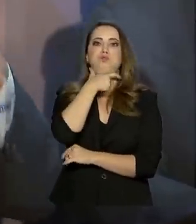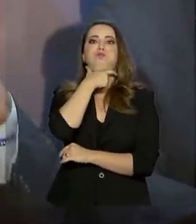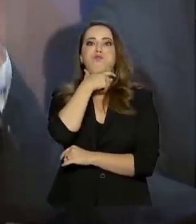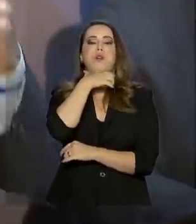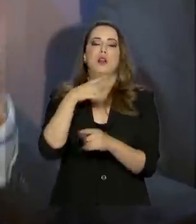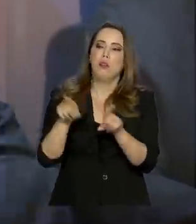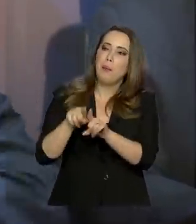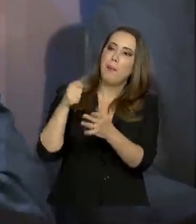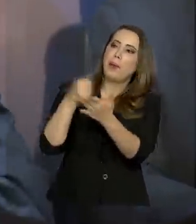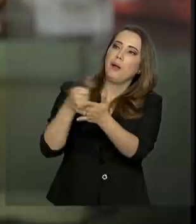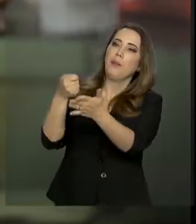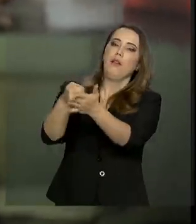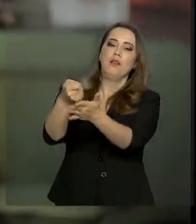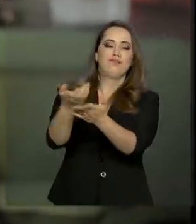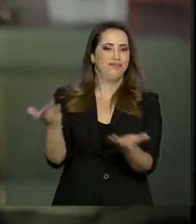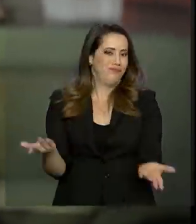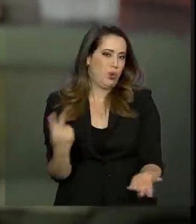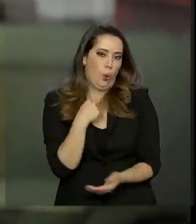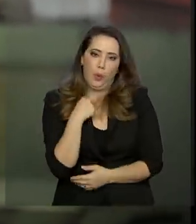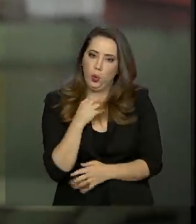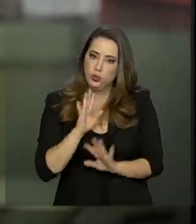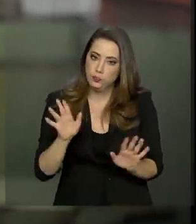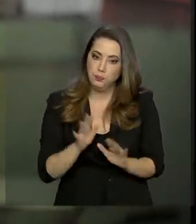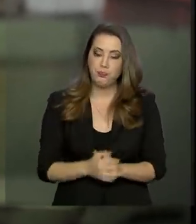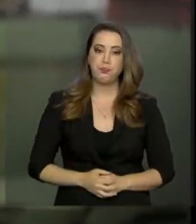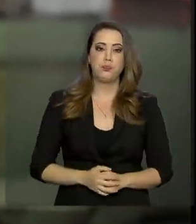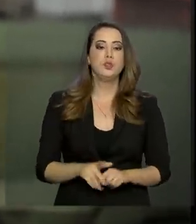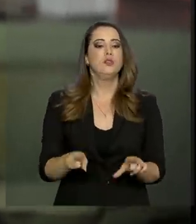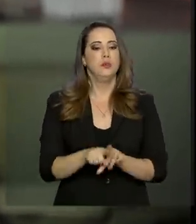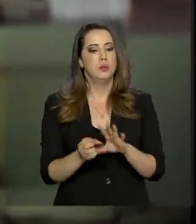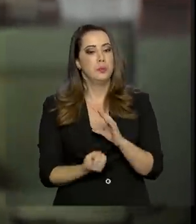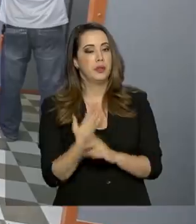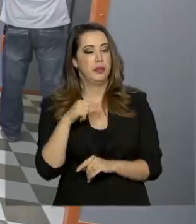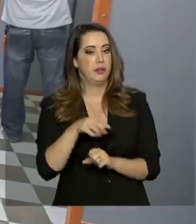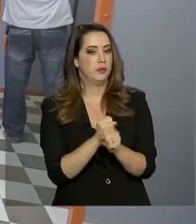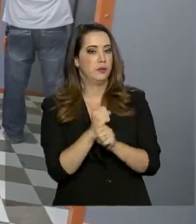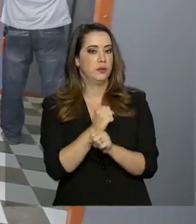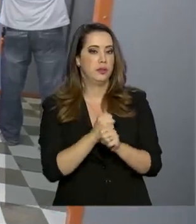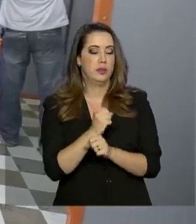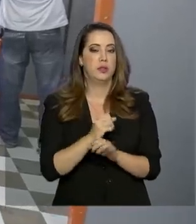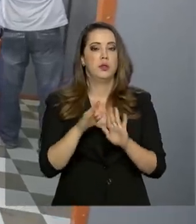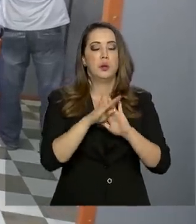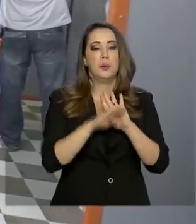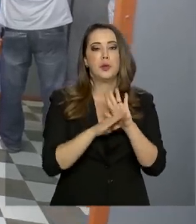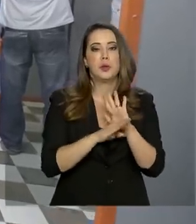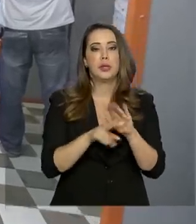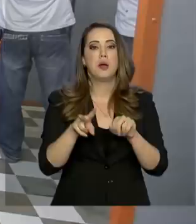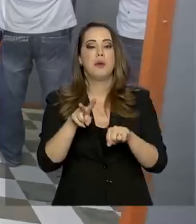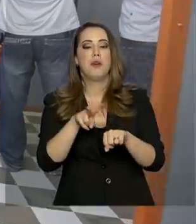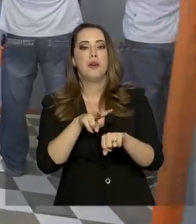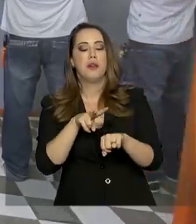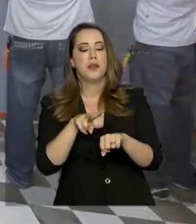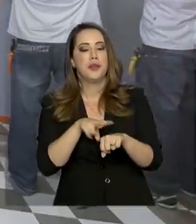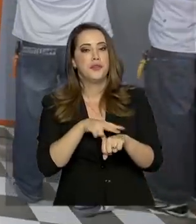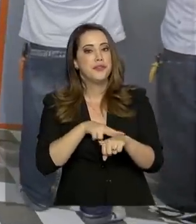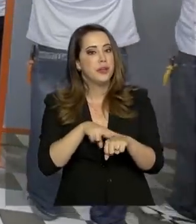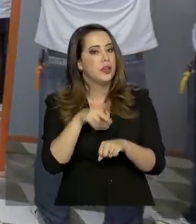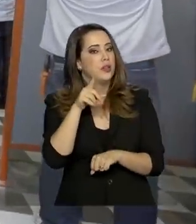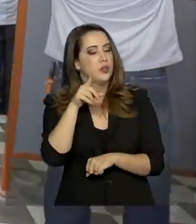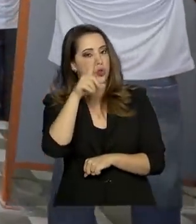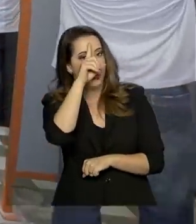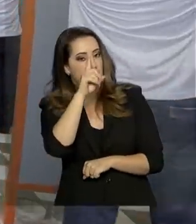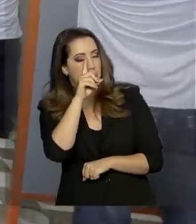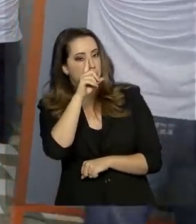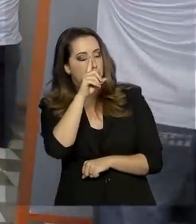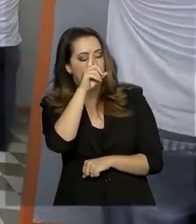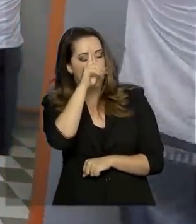também pagarem lá na frente. Outra medida criada neste ano pelo governo foi o programa Verde e Amarelo. O objetivo foi